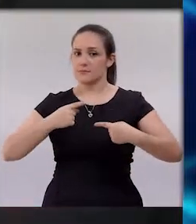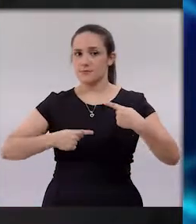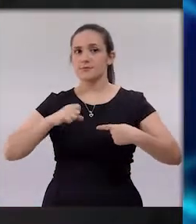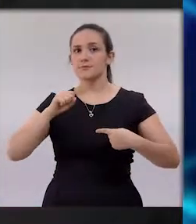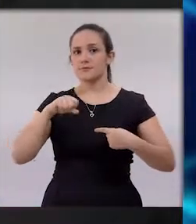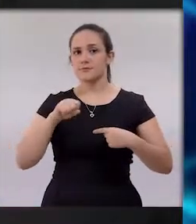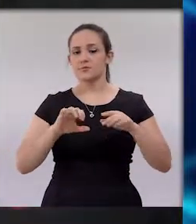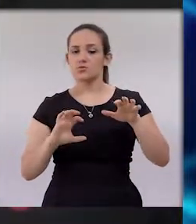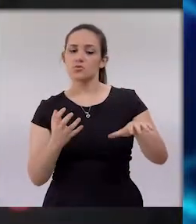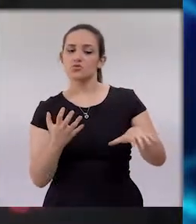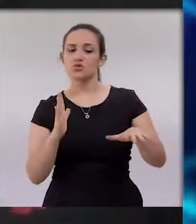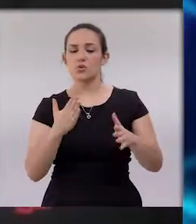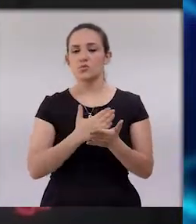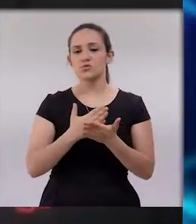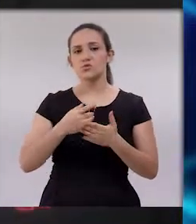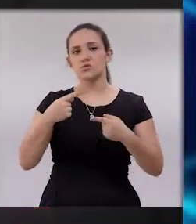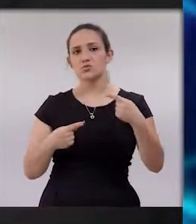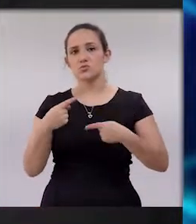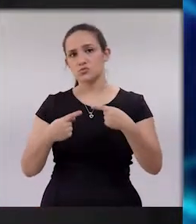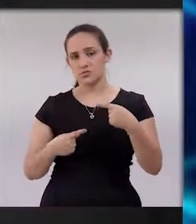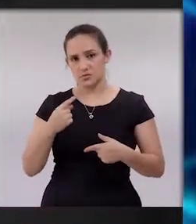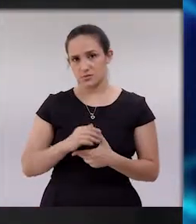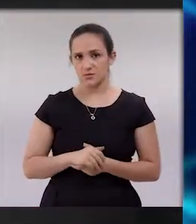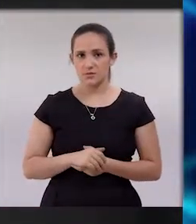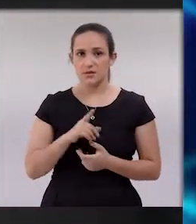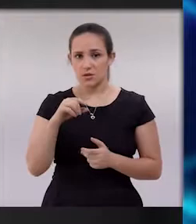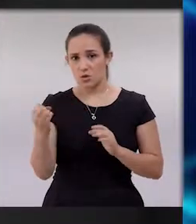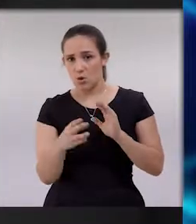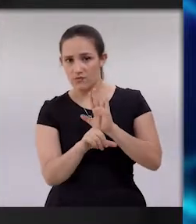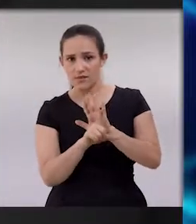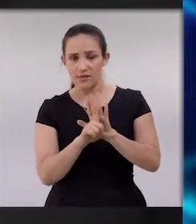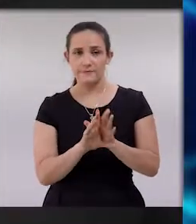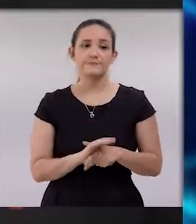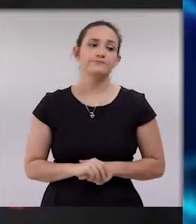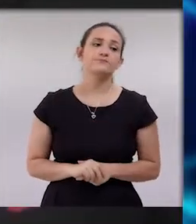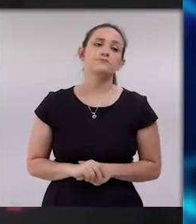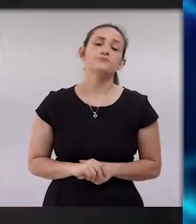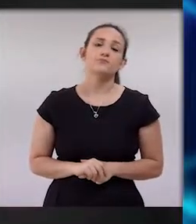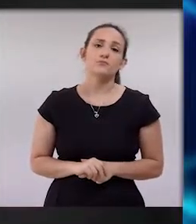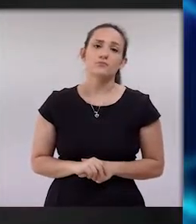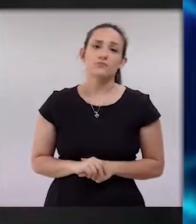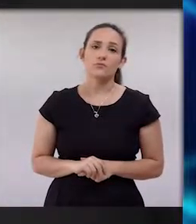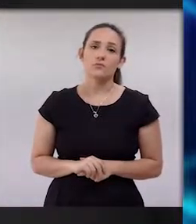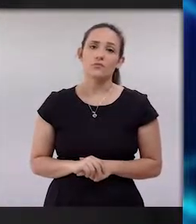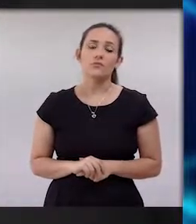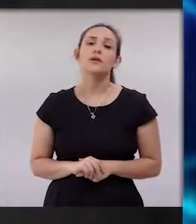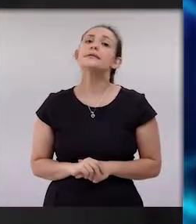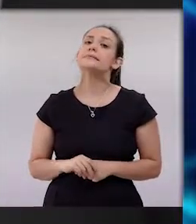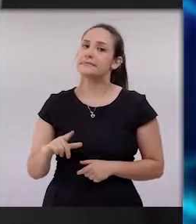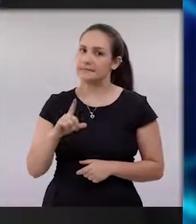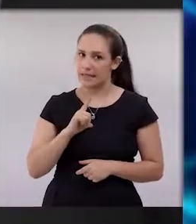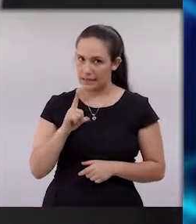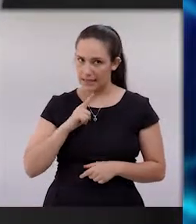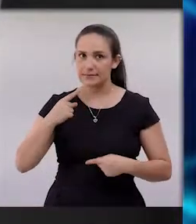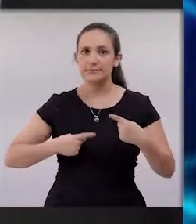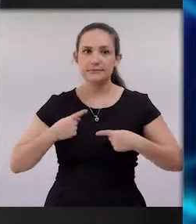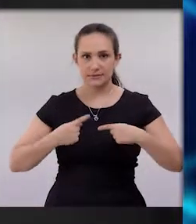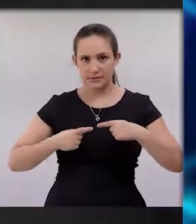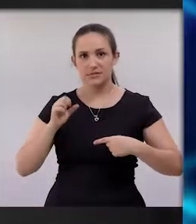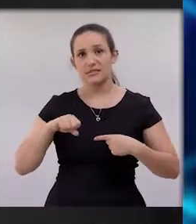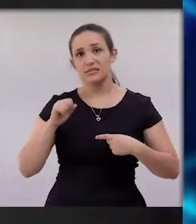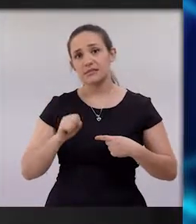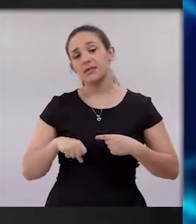discutido, né, a nível do Congresso Nacional para promulgação dessa nova lei, né? Então, as discussões estão